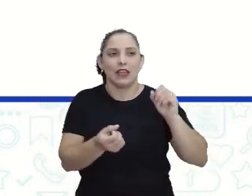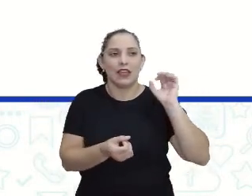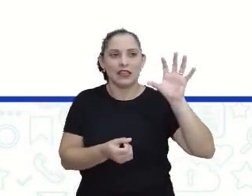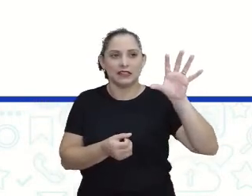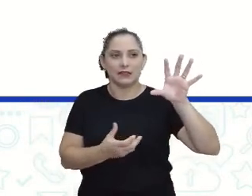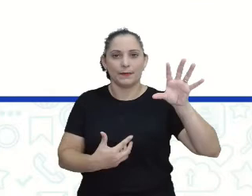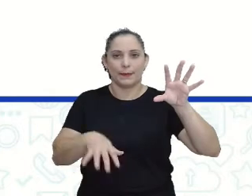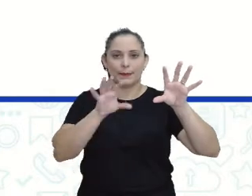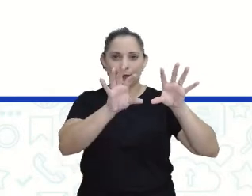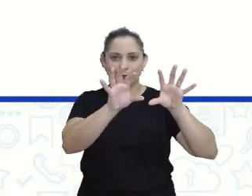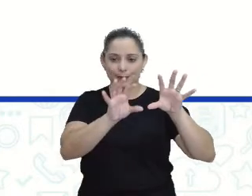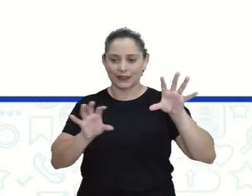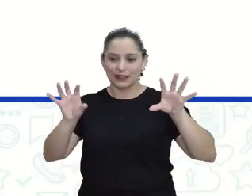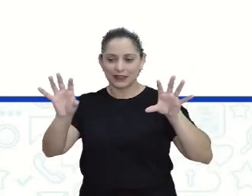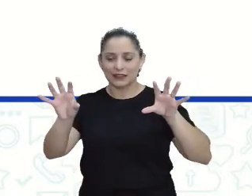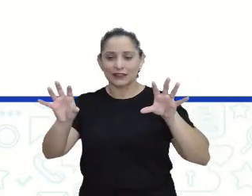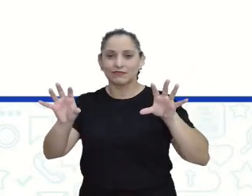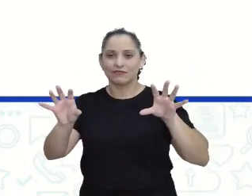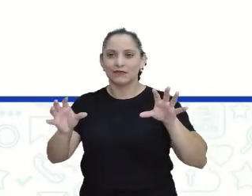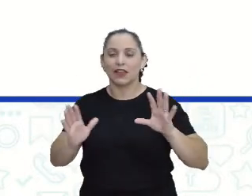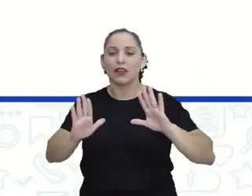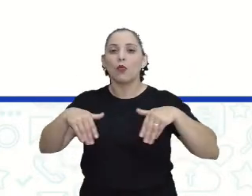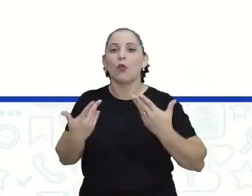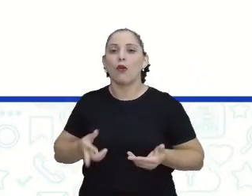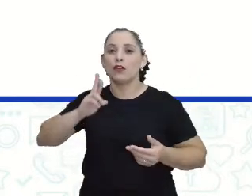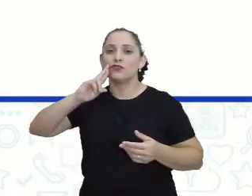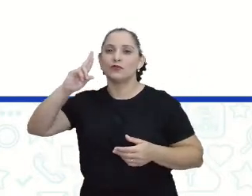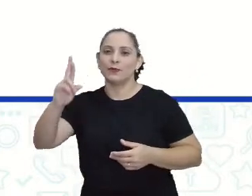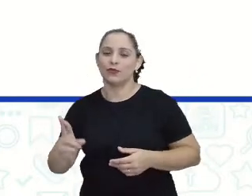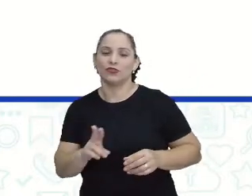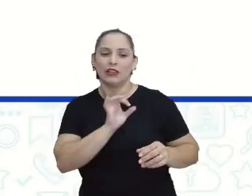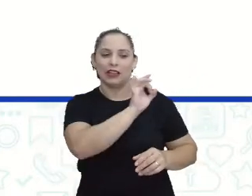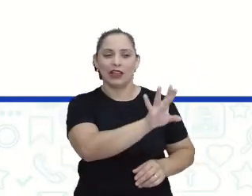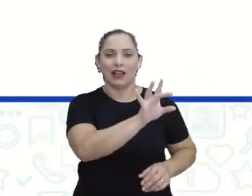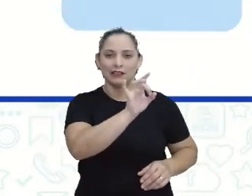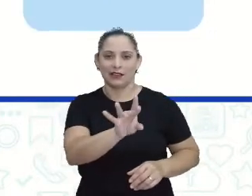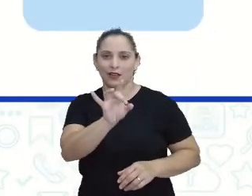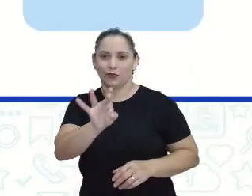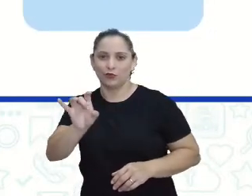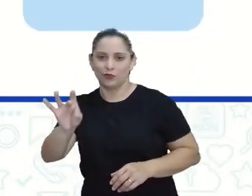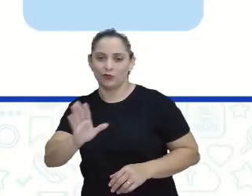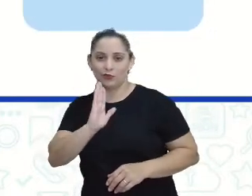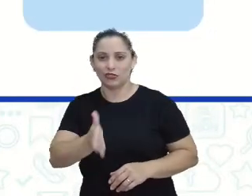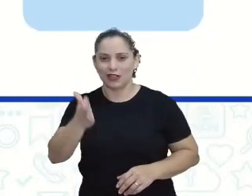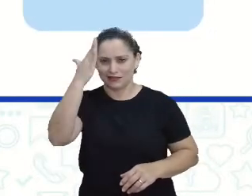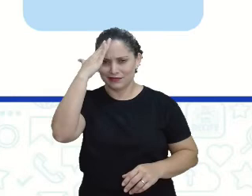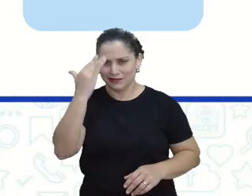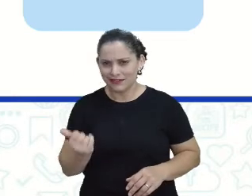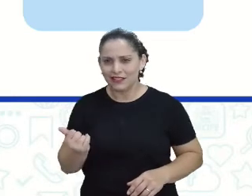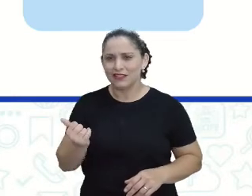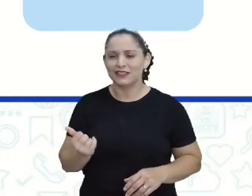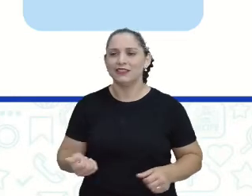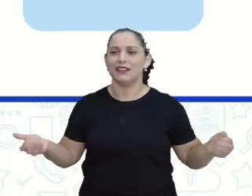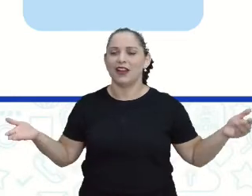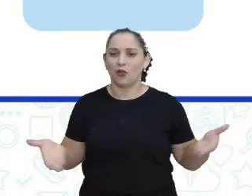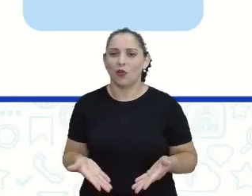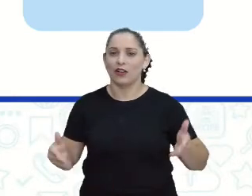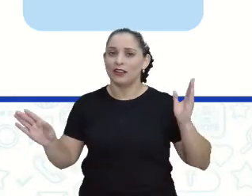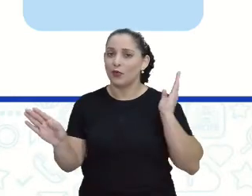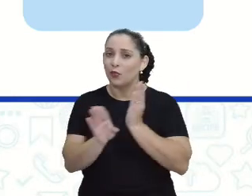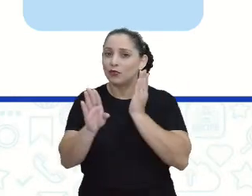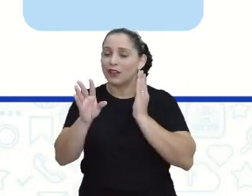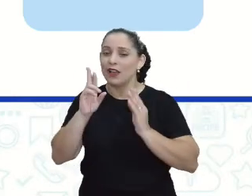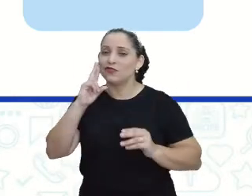para descobrir o valor que eu desejaria, tá certo? Ou seja, cada um daqueles valores ali já foram descobertos, a gente consegue achar que é igual